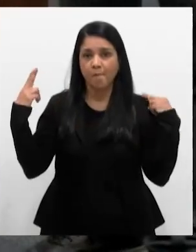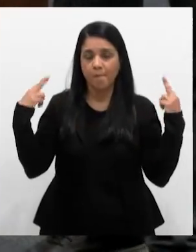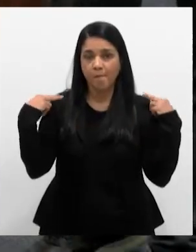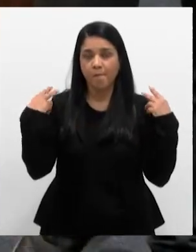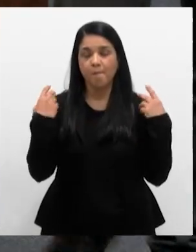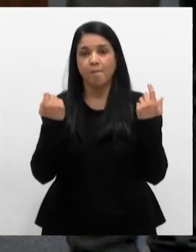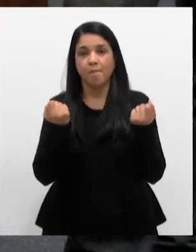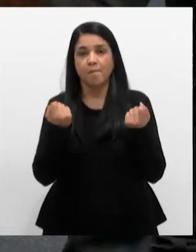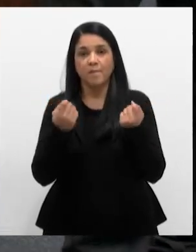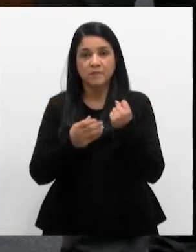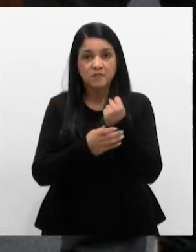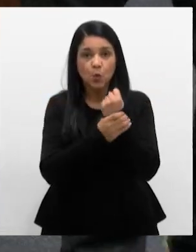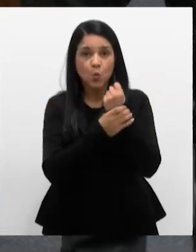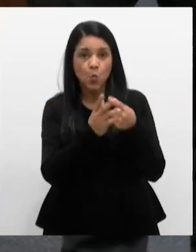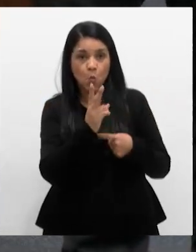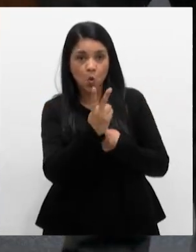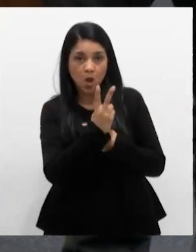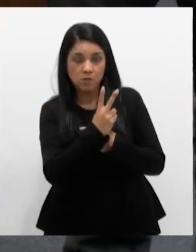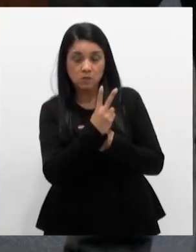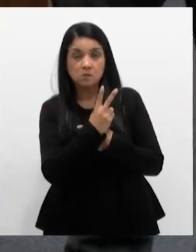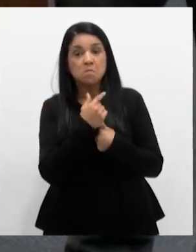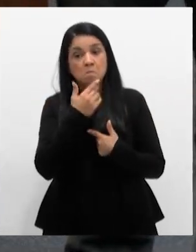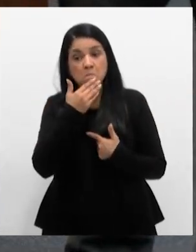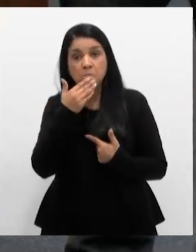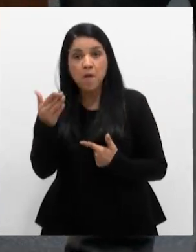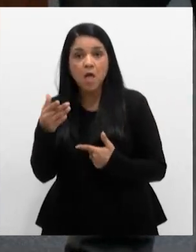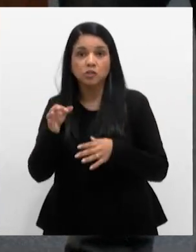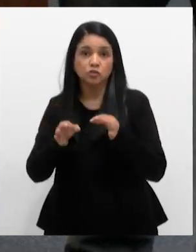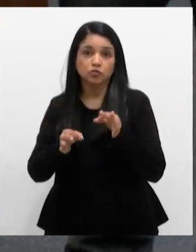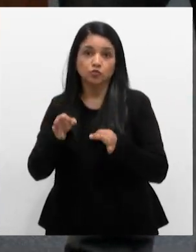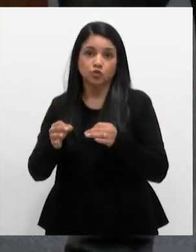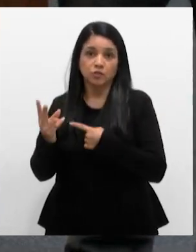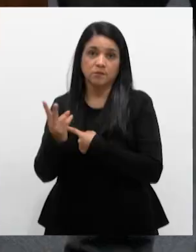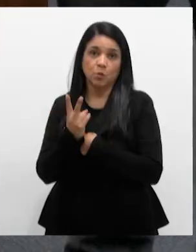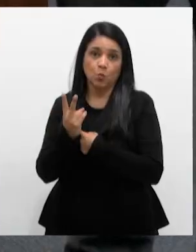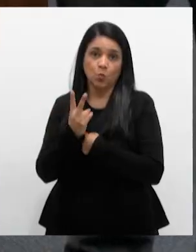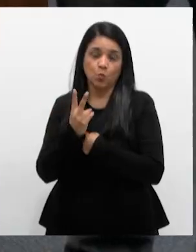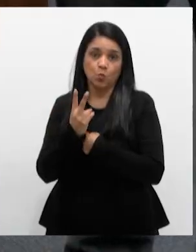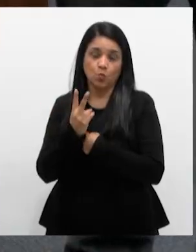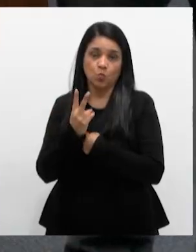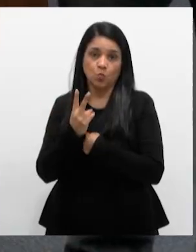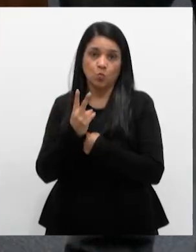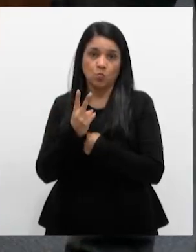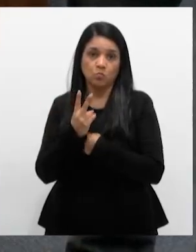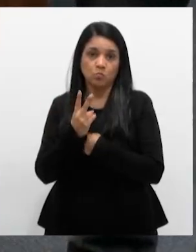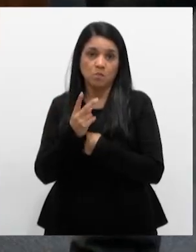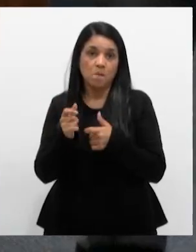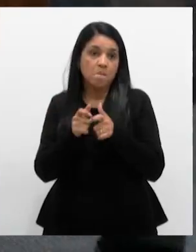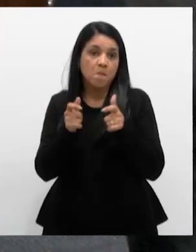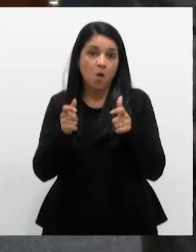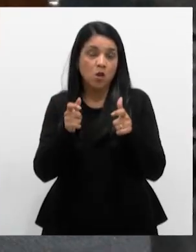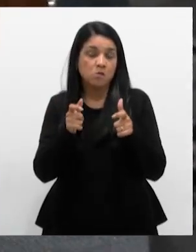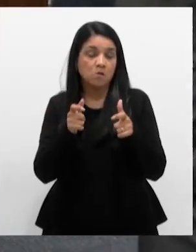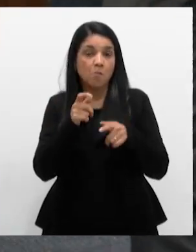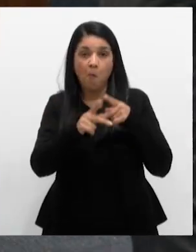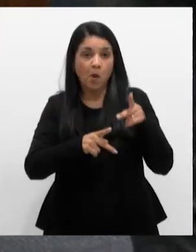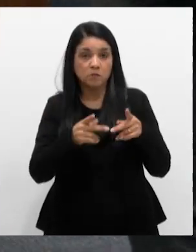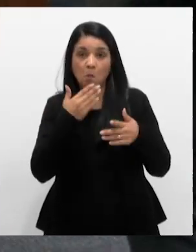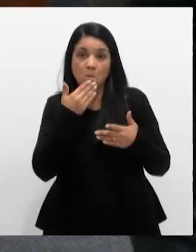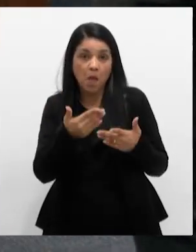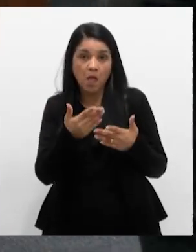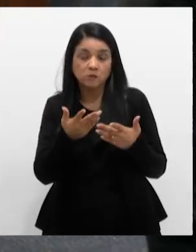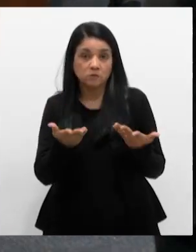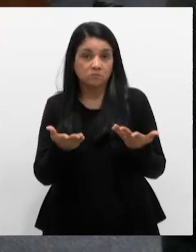disposição. Ele pede proteção à justiça, como pede a maioria dos cidadãos. Então, é, de